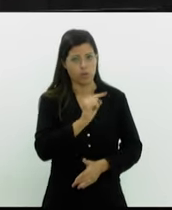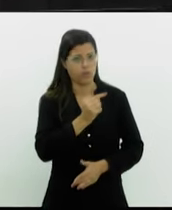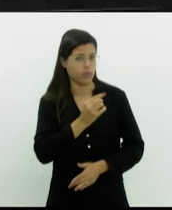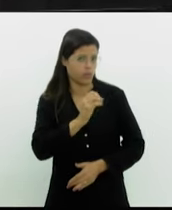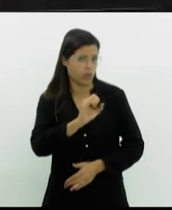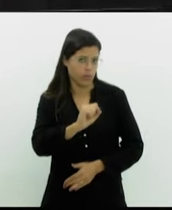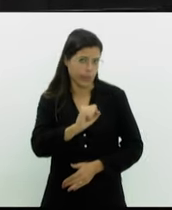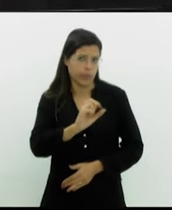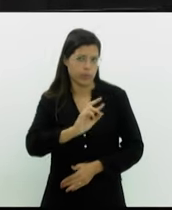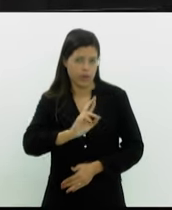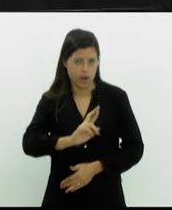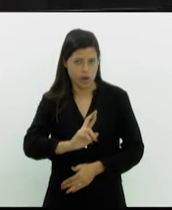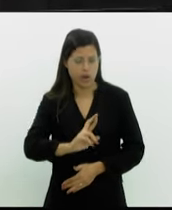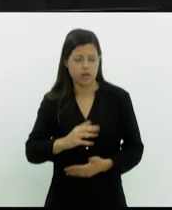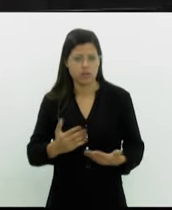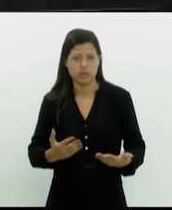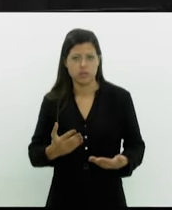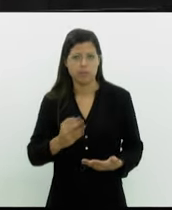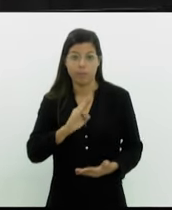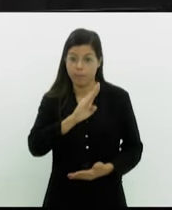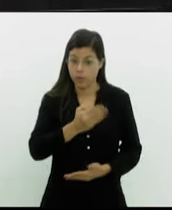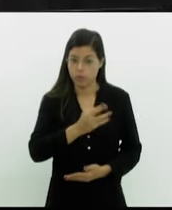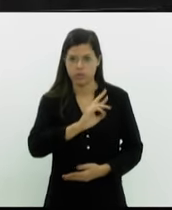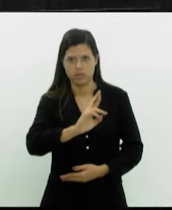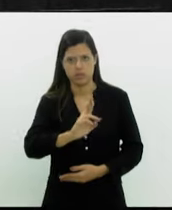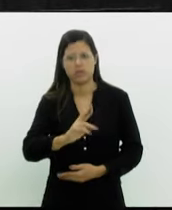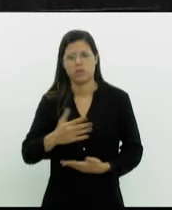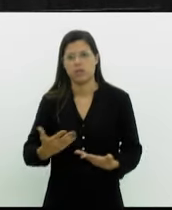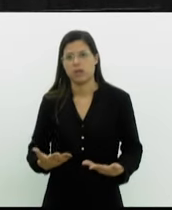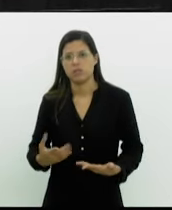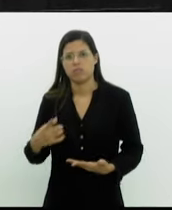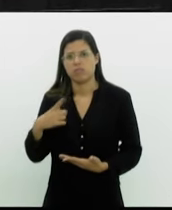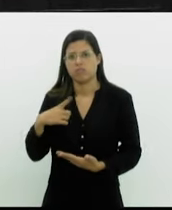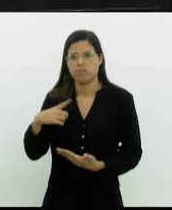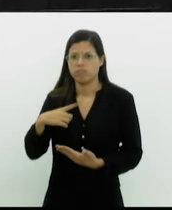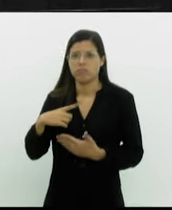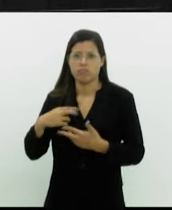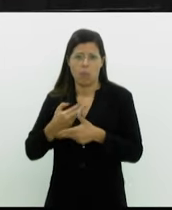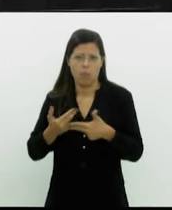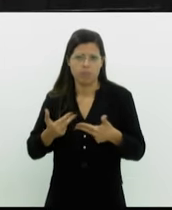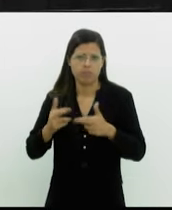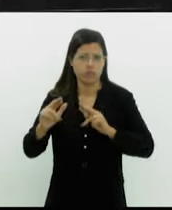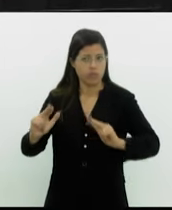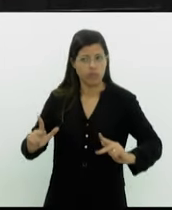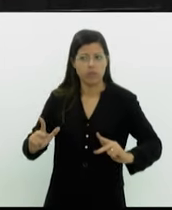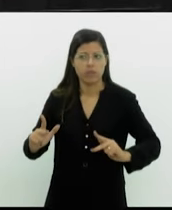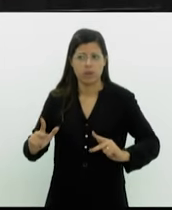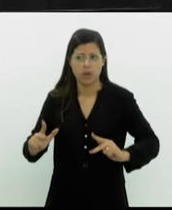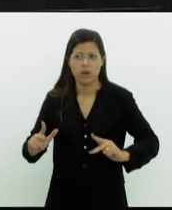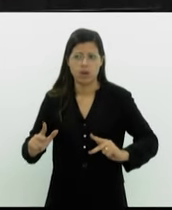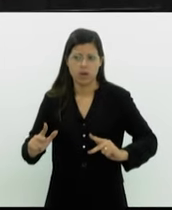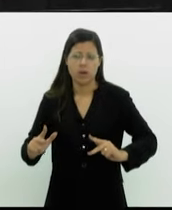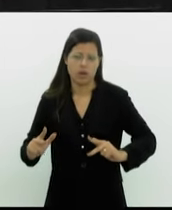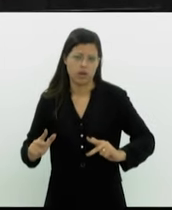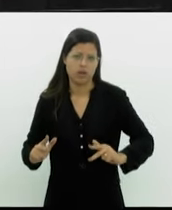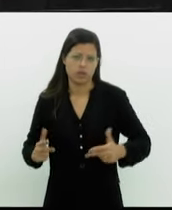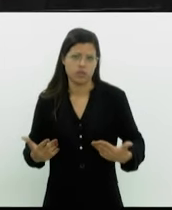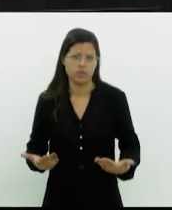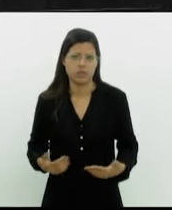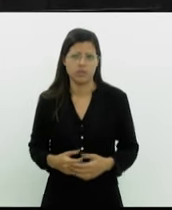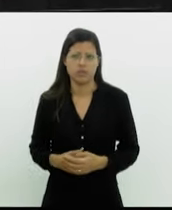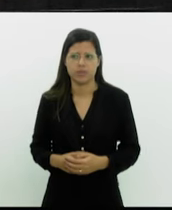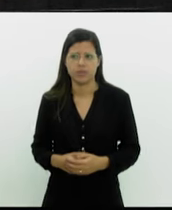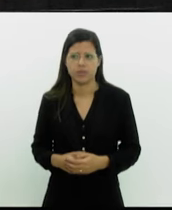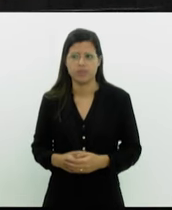4,8, temos aí algo diferencial, porque são valores estimados,